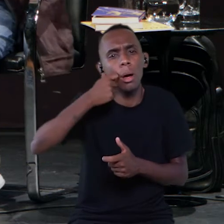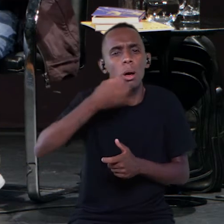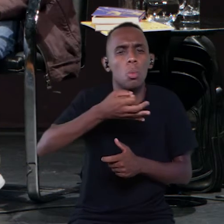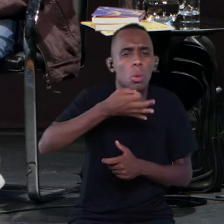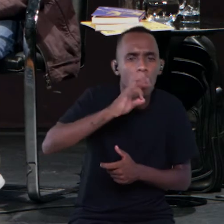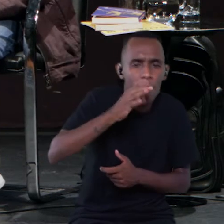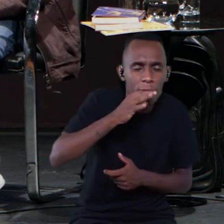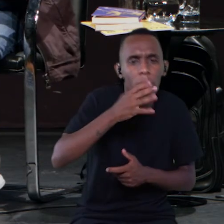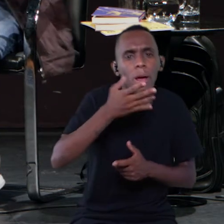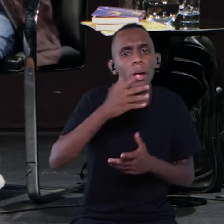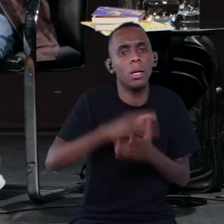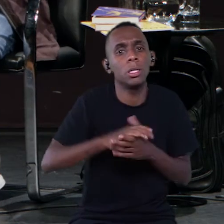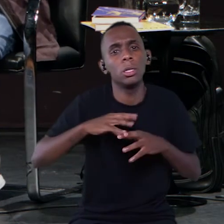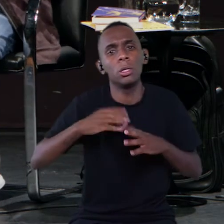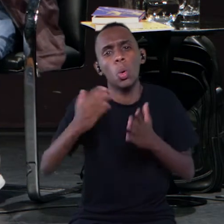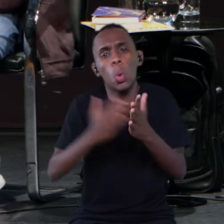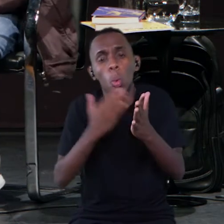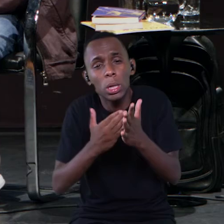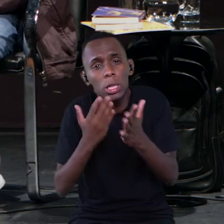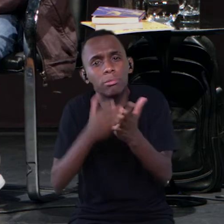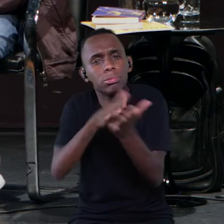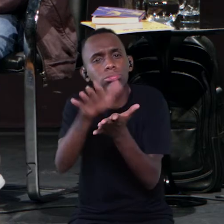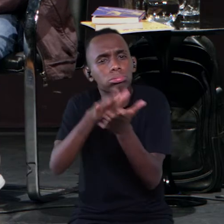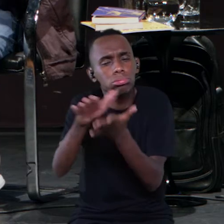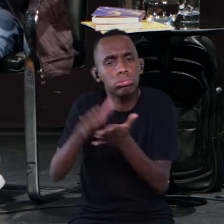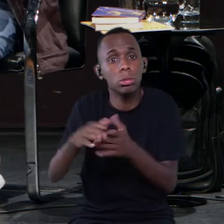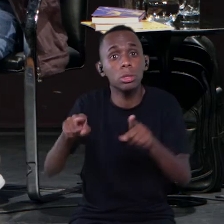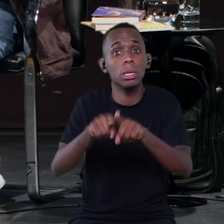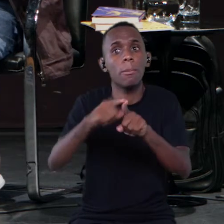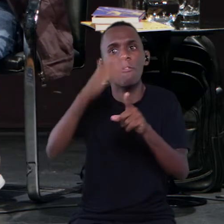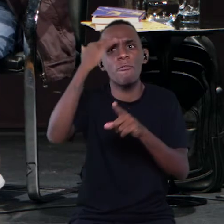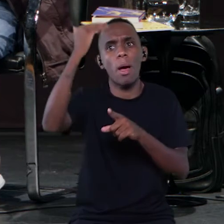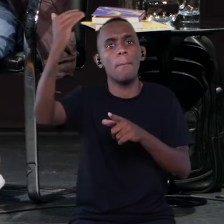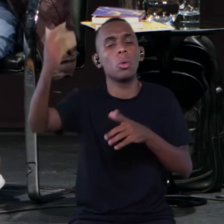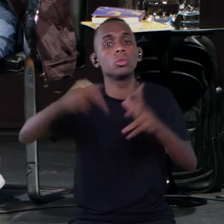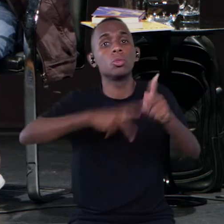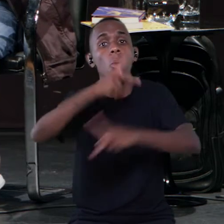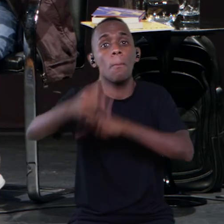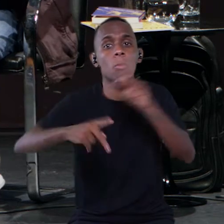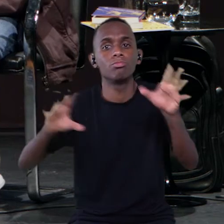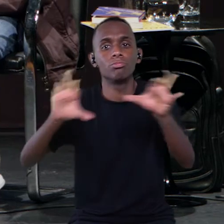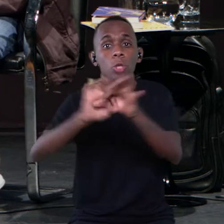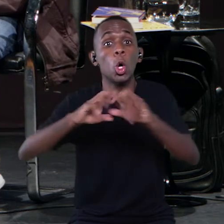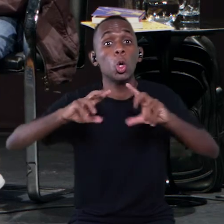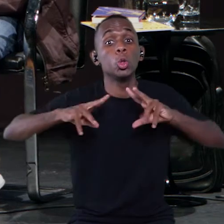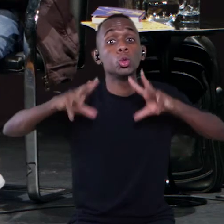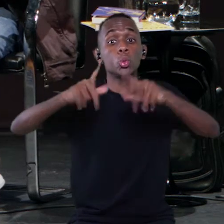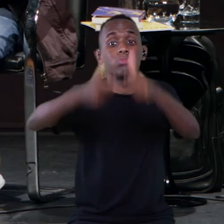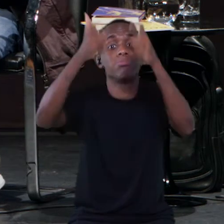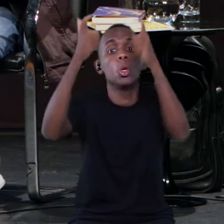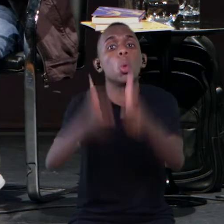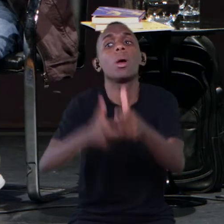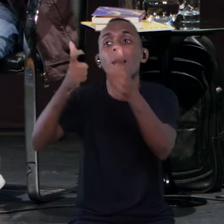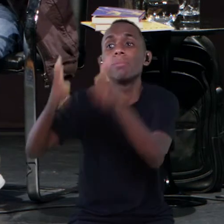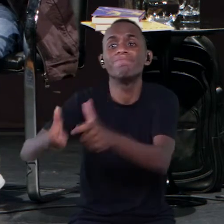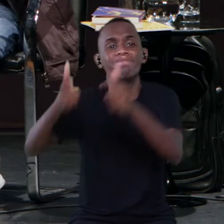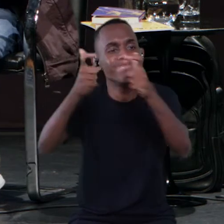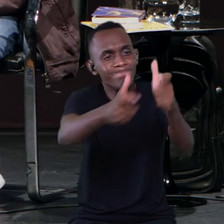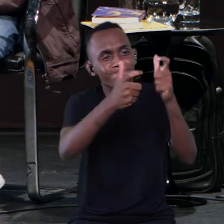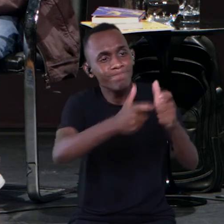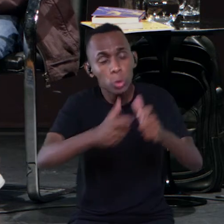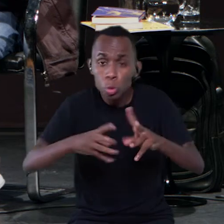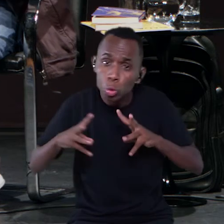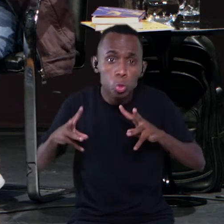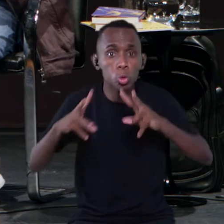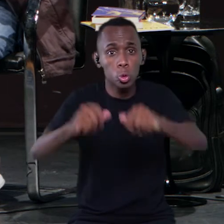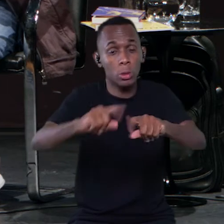toma na padaria, o livro que a gente faz na gráfica, o sucesso que um autor faz com o público dele, tudo é local. Não tem como, as questões são